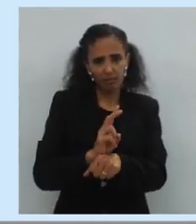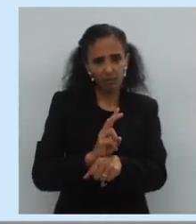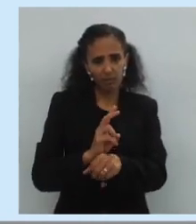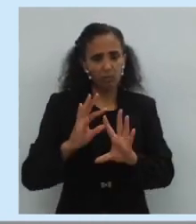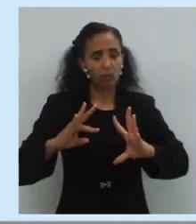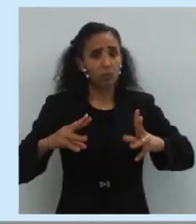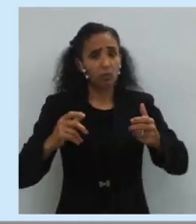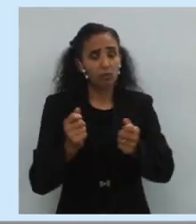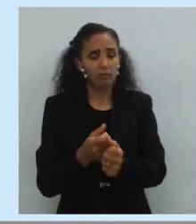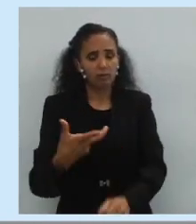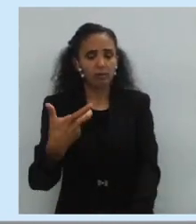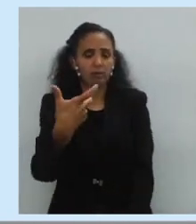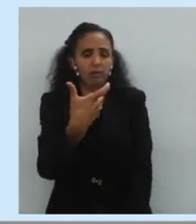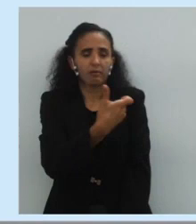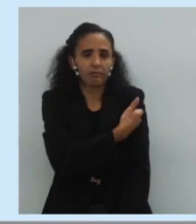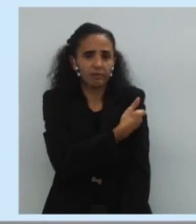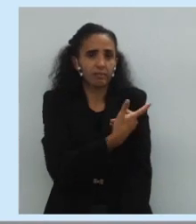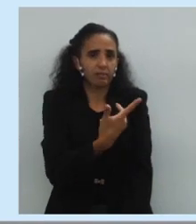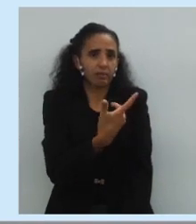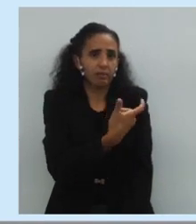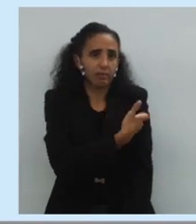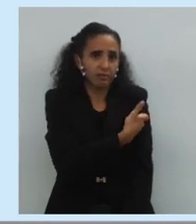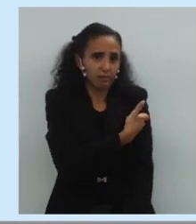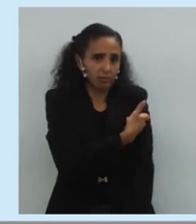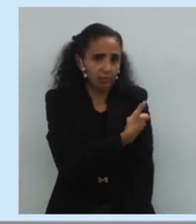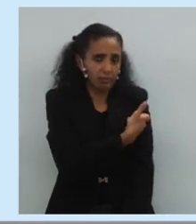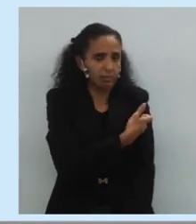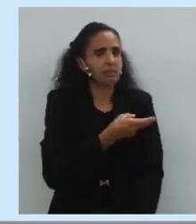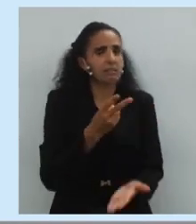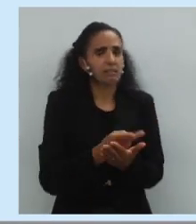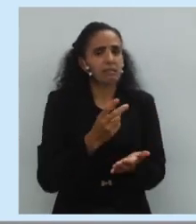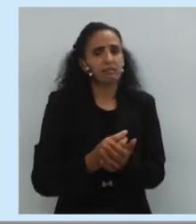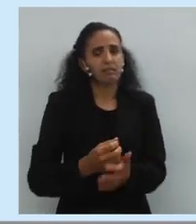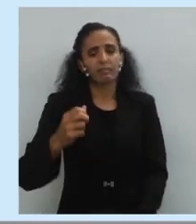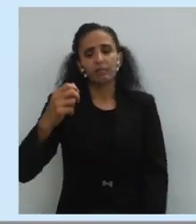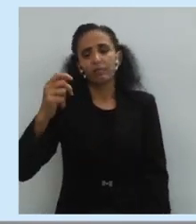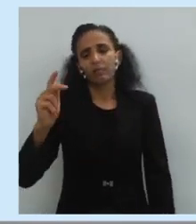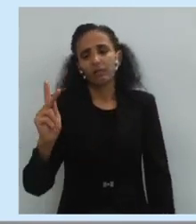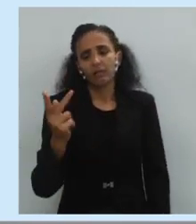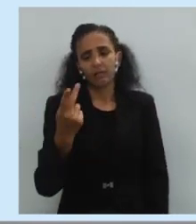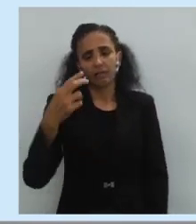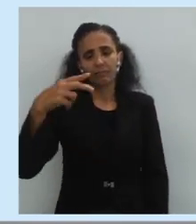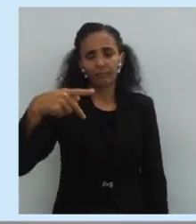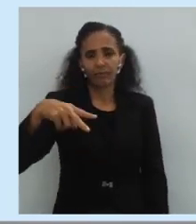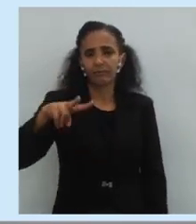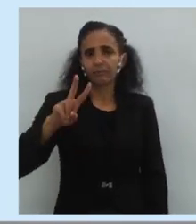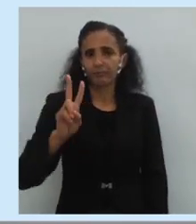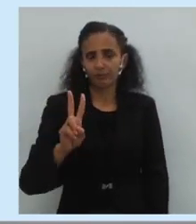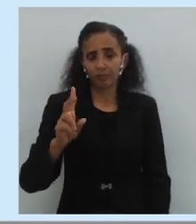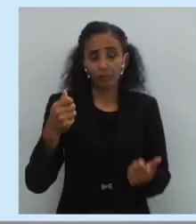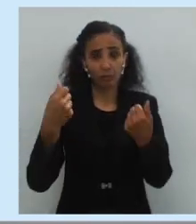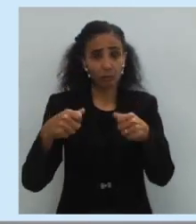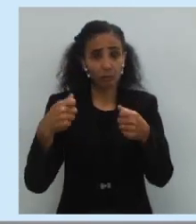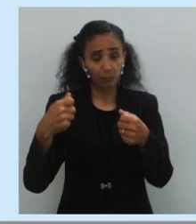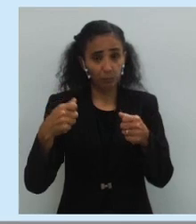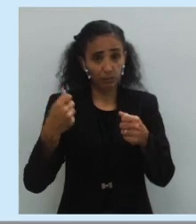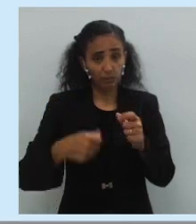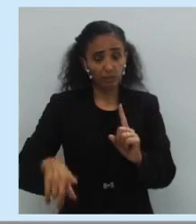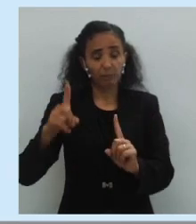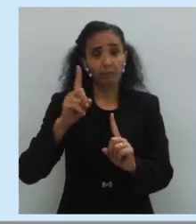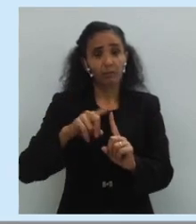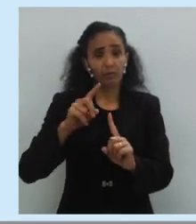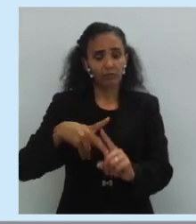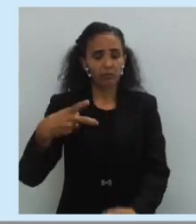sexuais e a aplicação da vacina contra o HPV, que é distribuída aí pelo Sistema Único